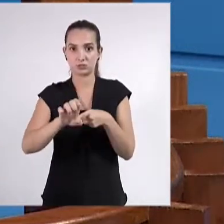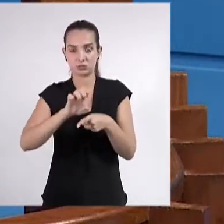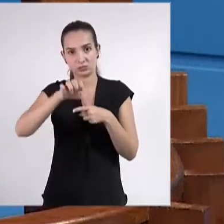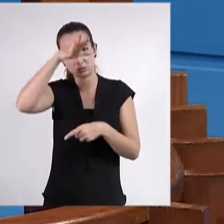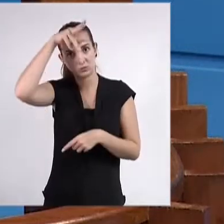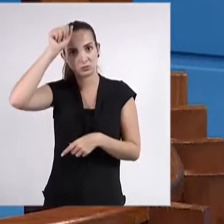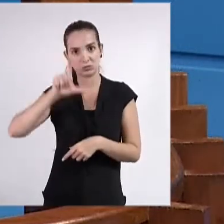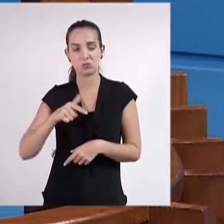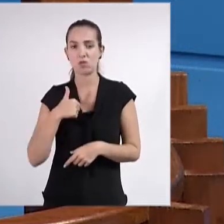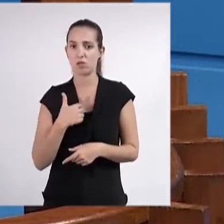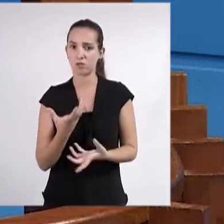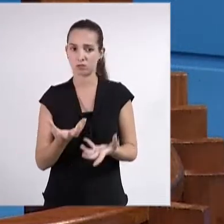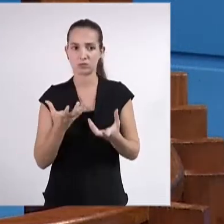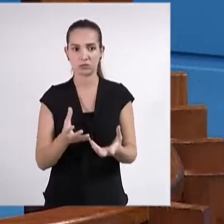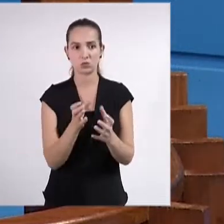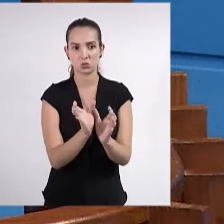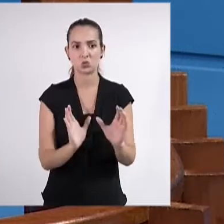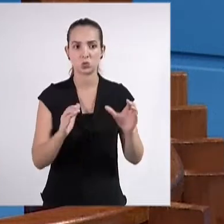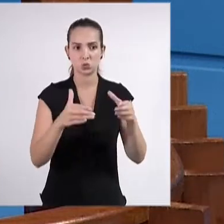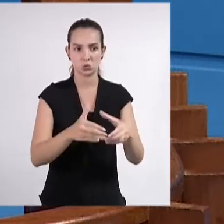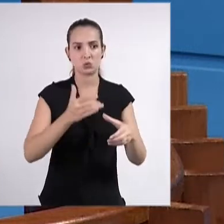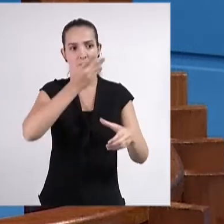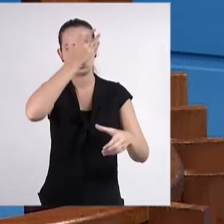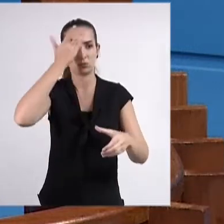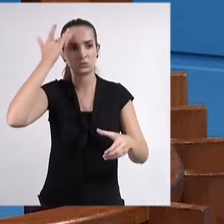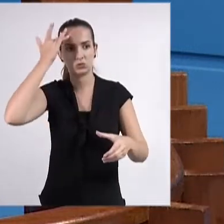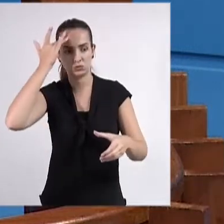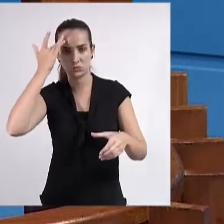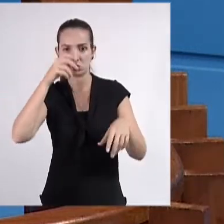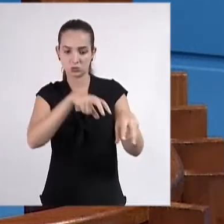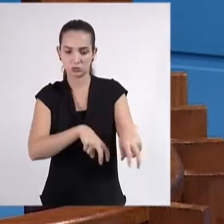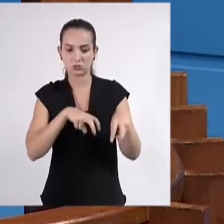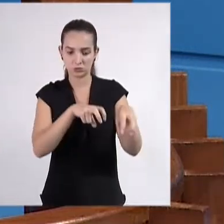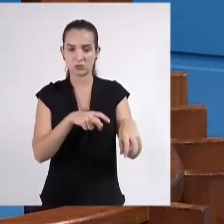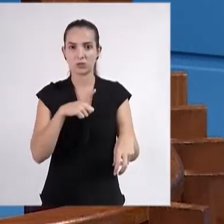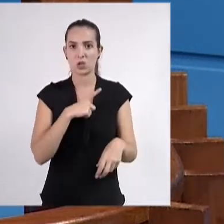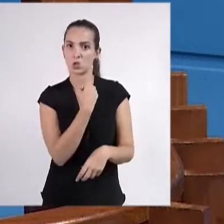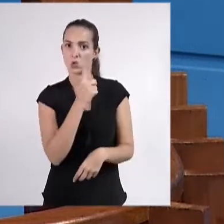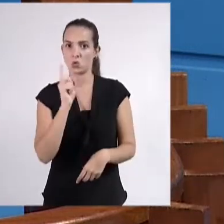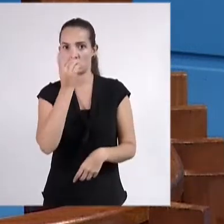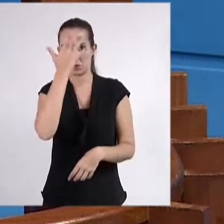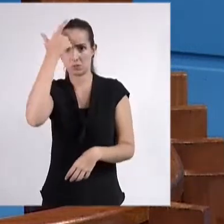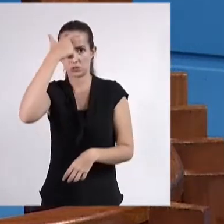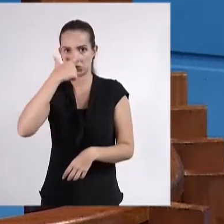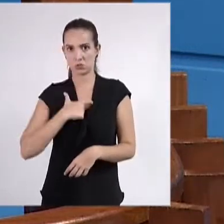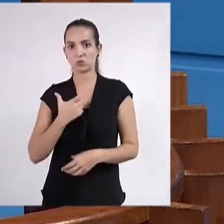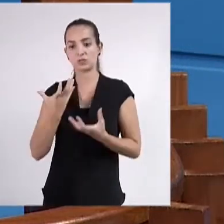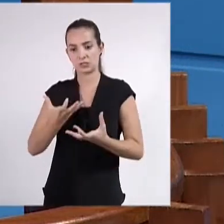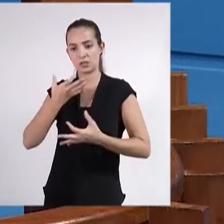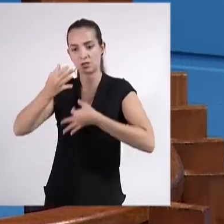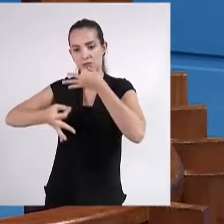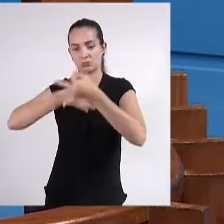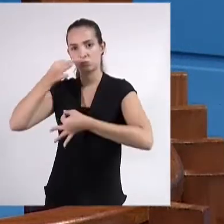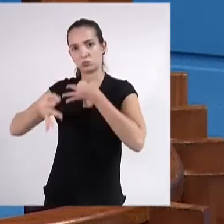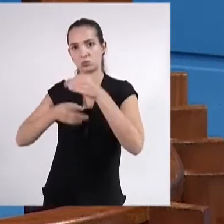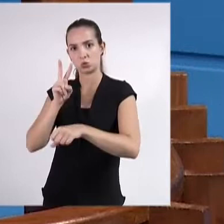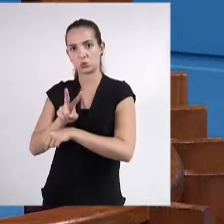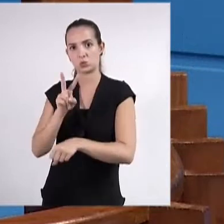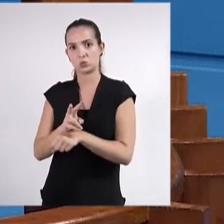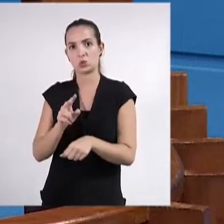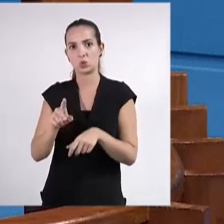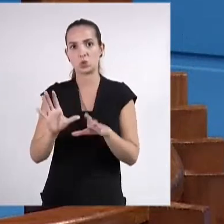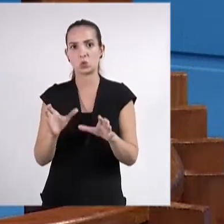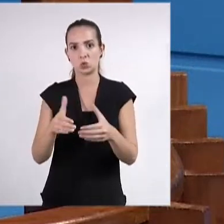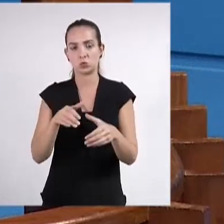esses homens do campo soubessem que existe aqui alguém para falar em nome deles. Abordo, em primeiro lugar,